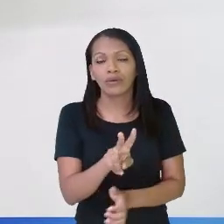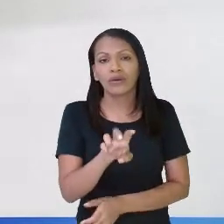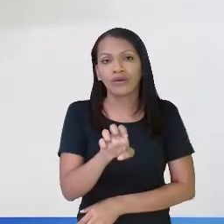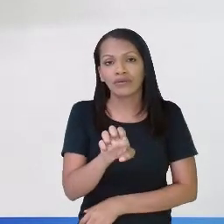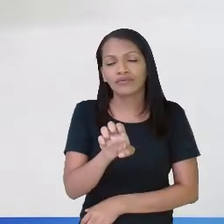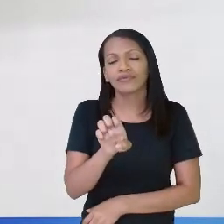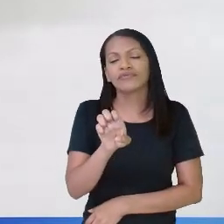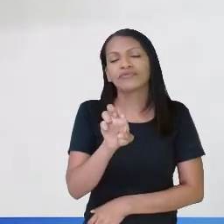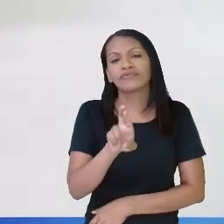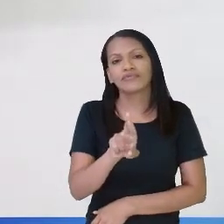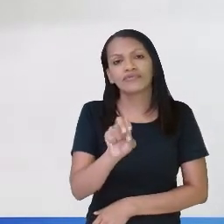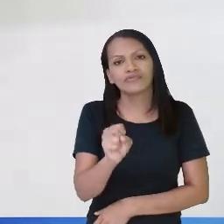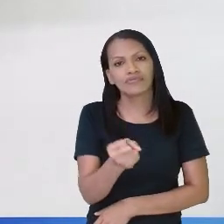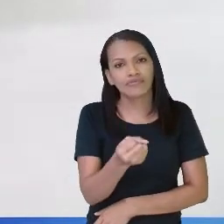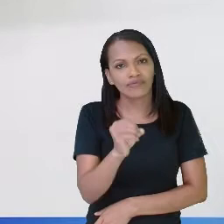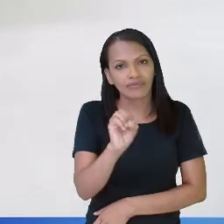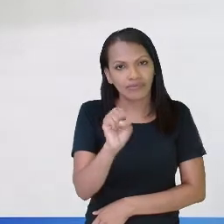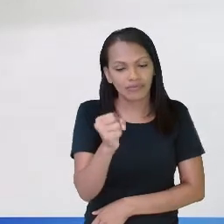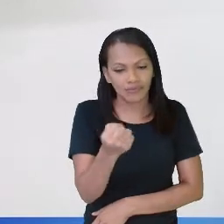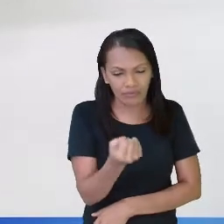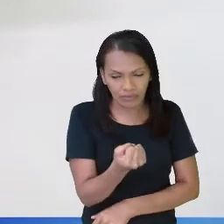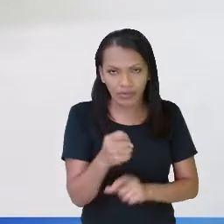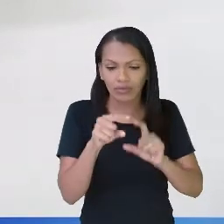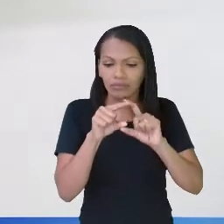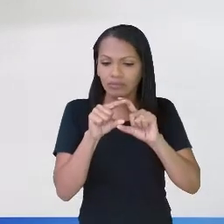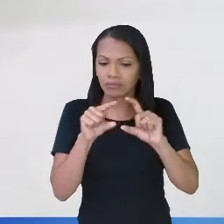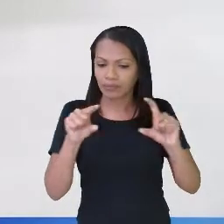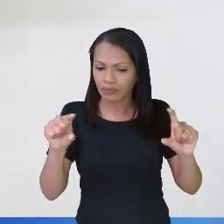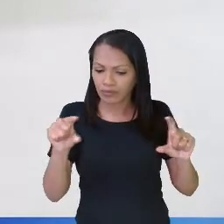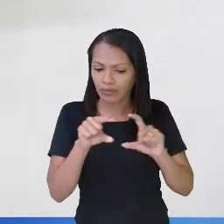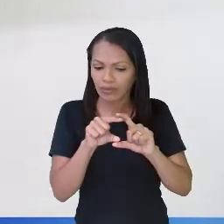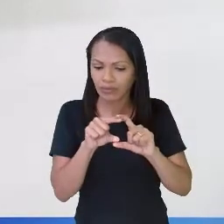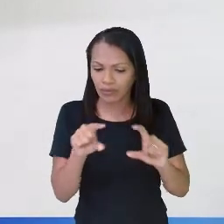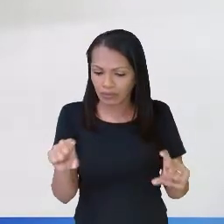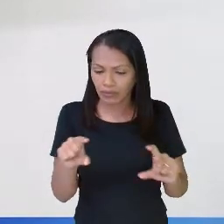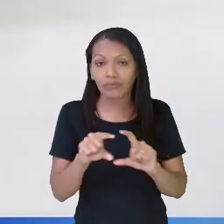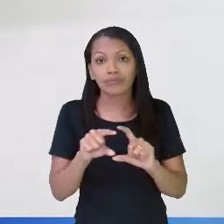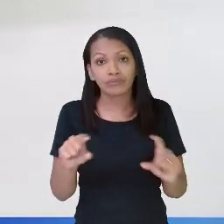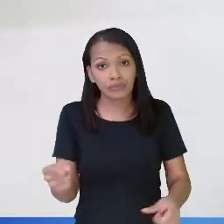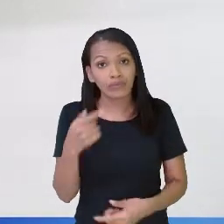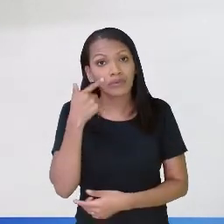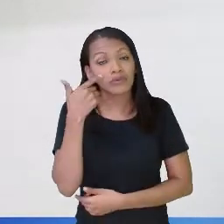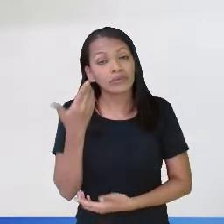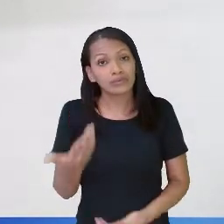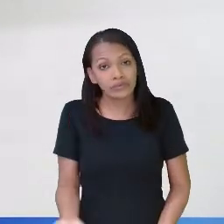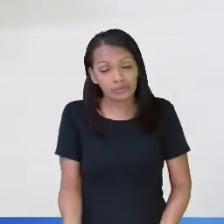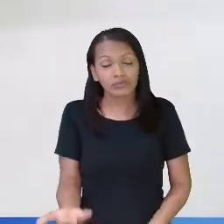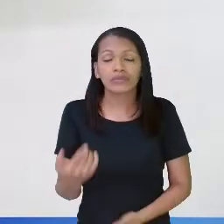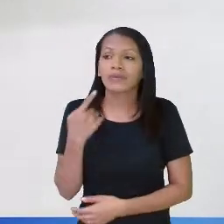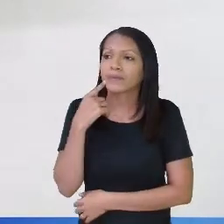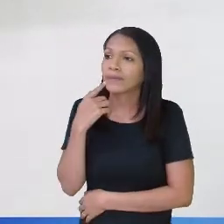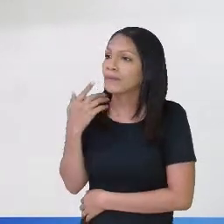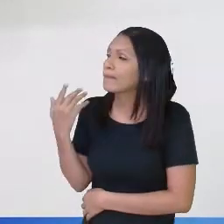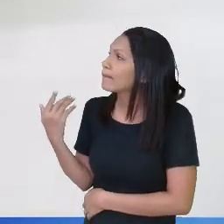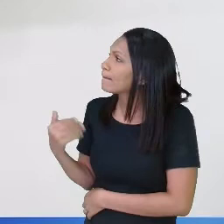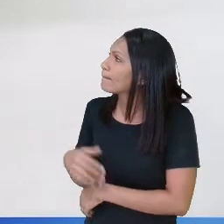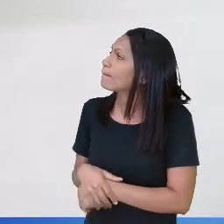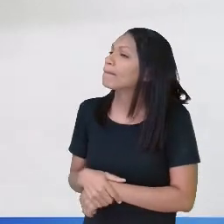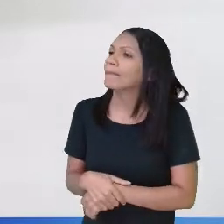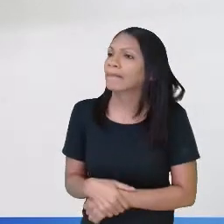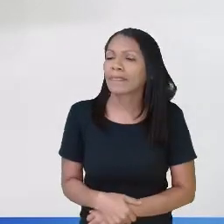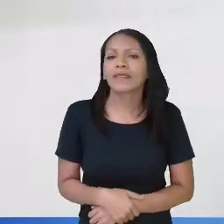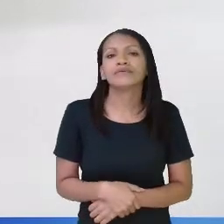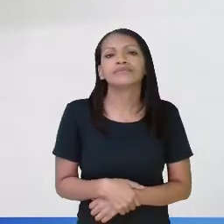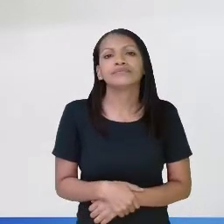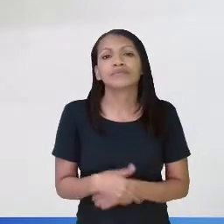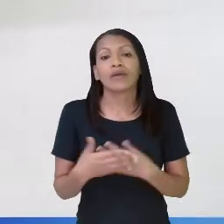estrofe, e aí você vai seguindo. Assim, o poema, no caso, né? Diferente da prosa, que é escrito em texto